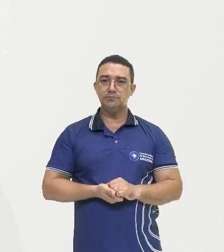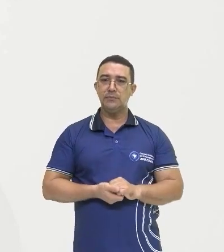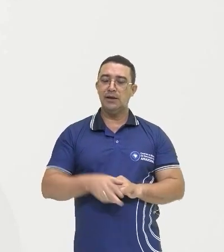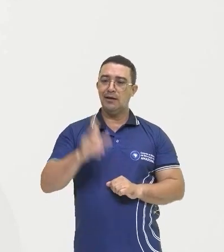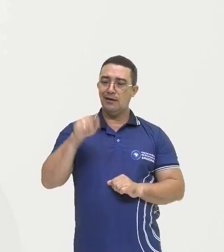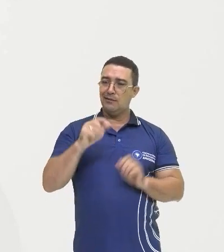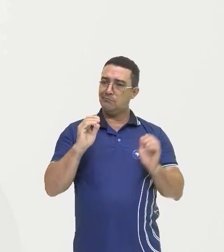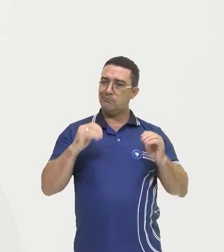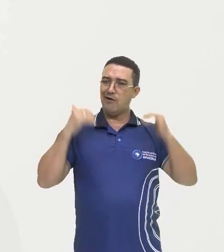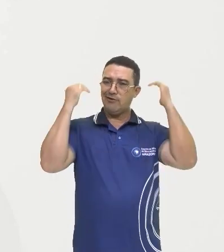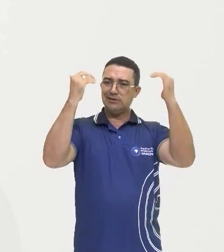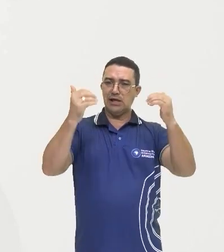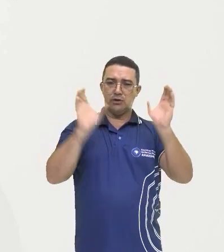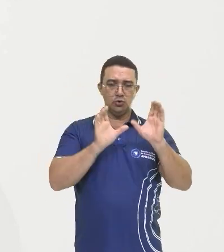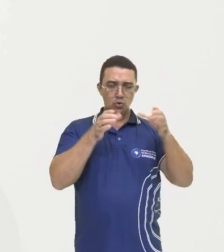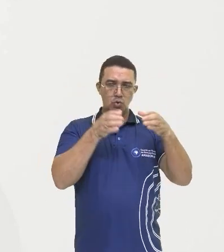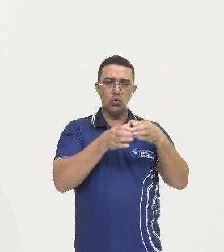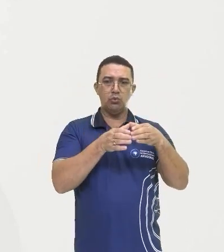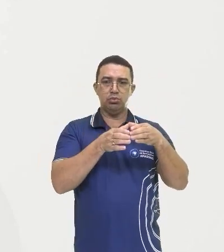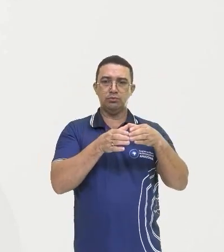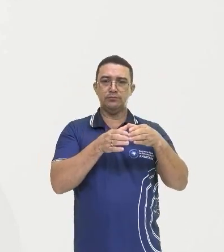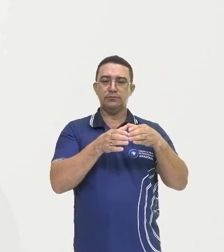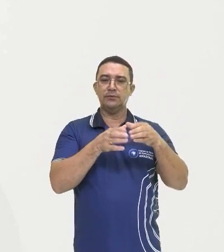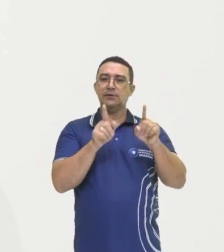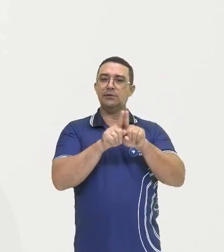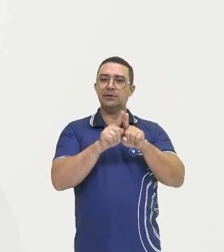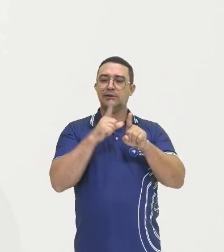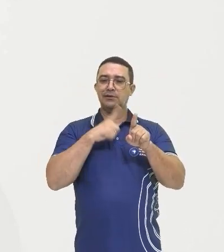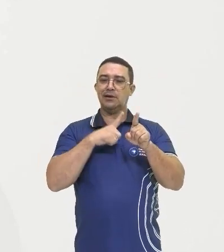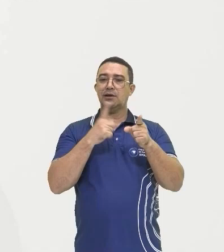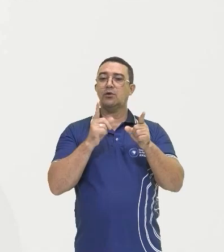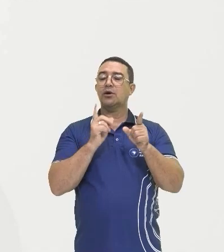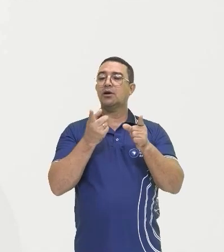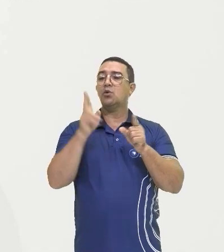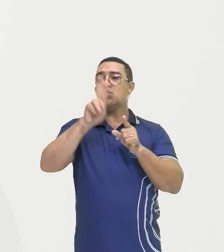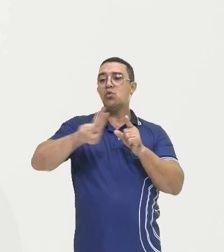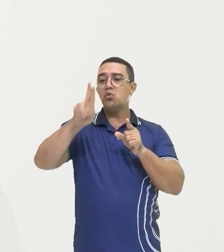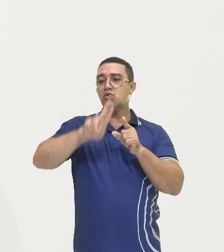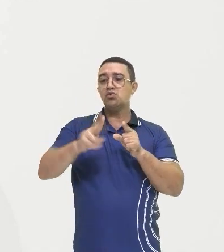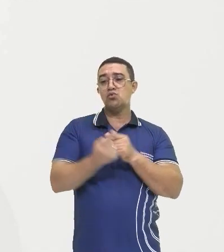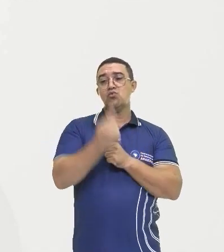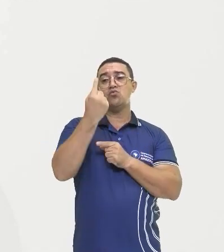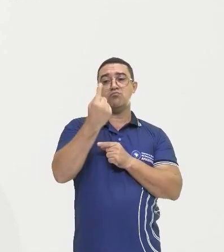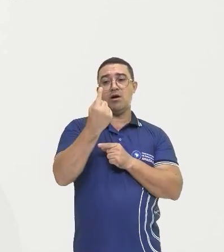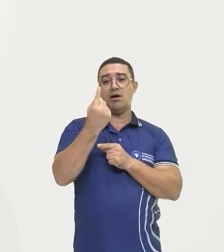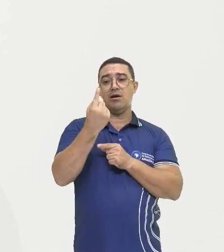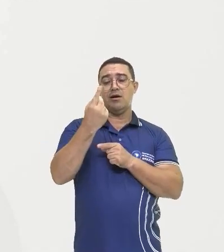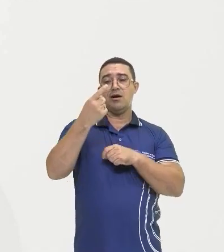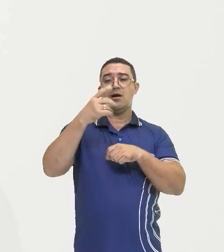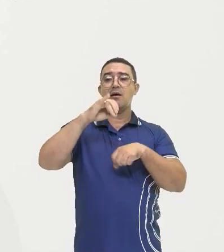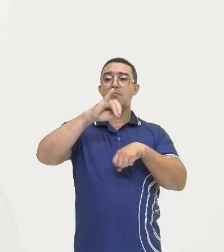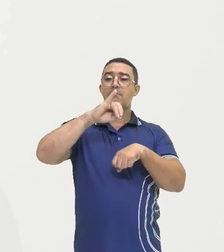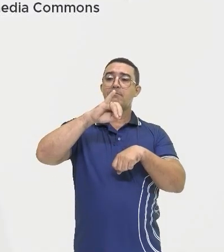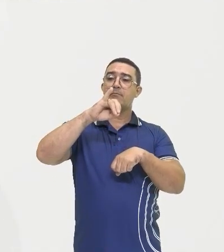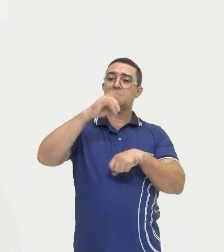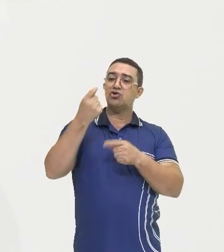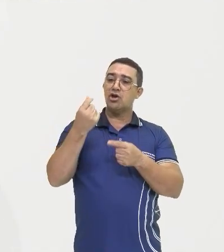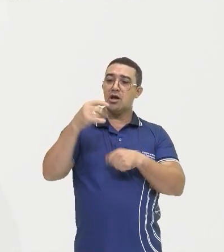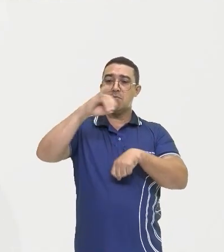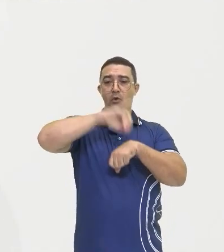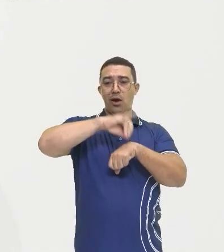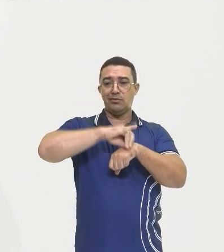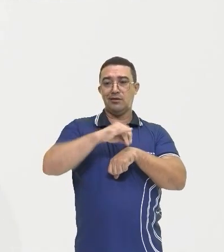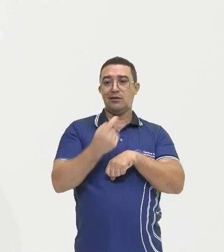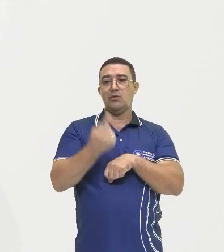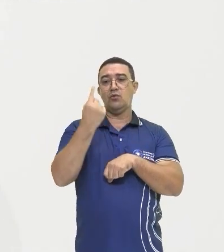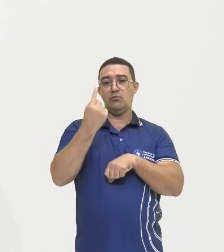tem na atualidade. E a gente tem a implantação de uma moeda única para os países do bloco e que